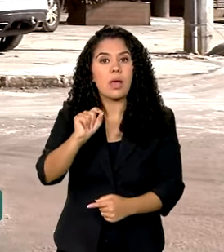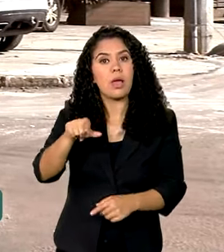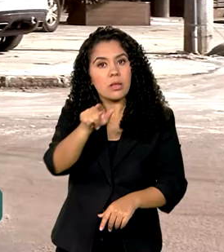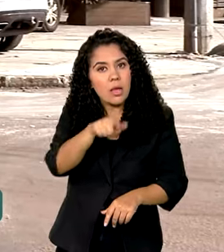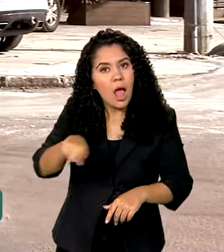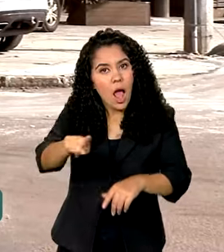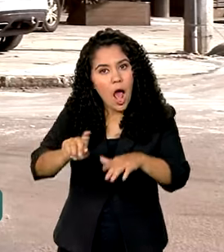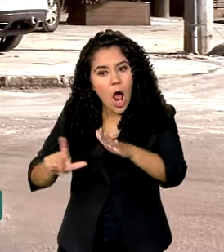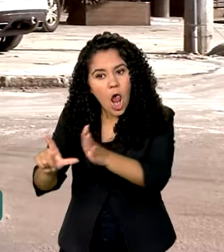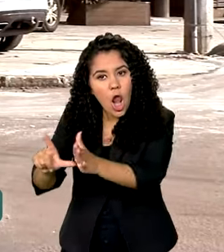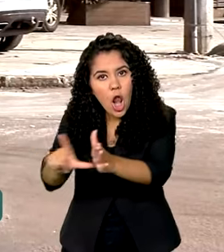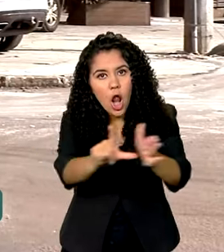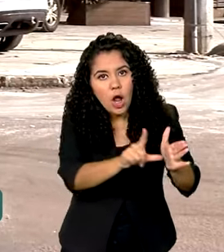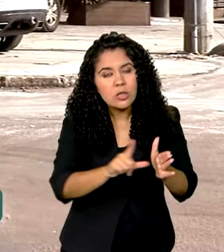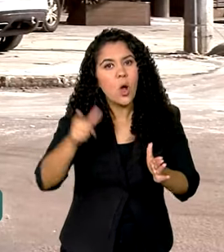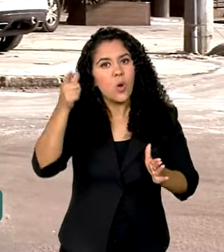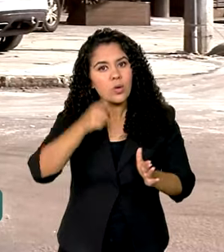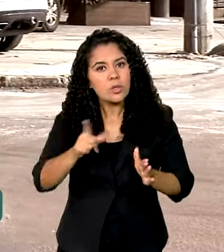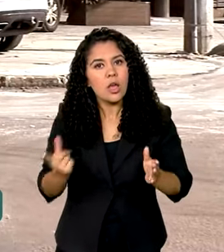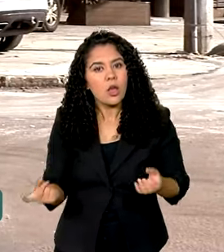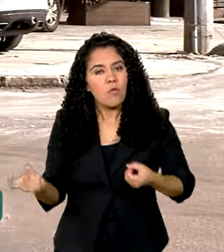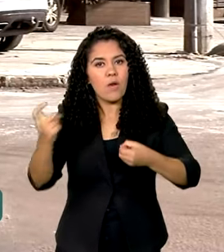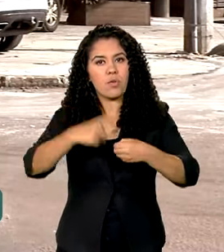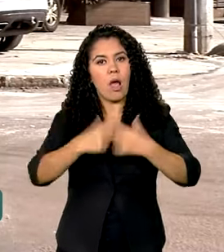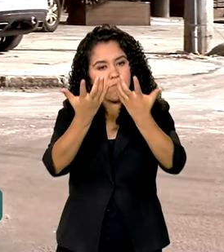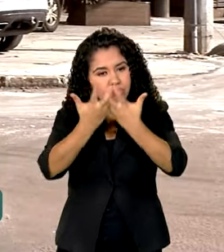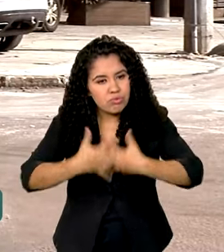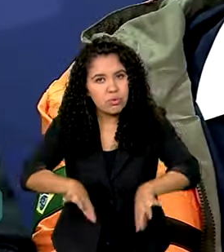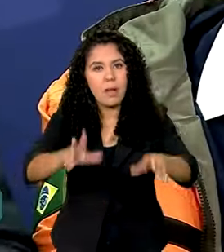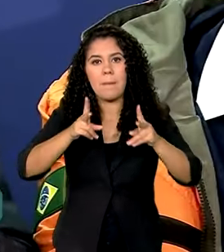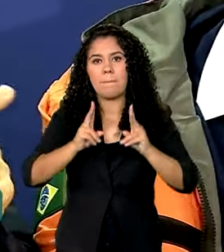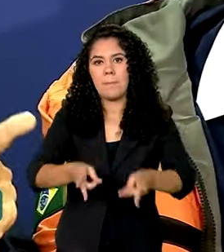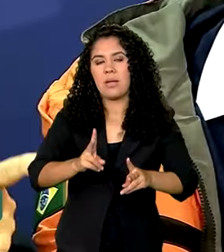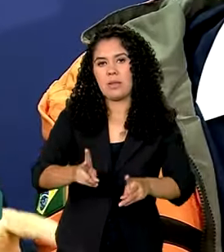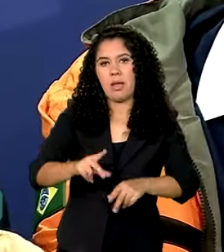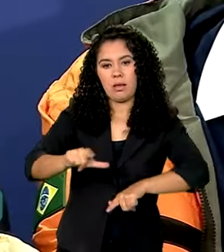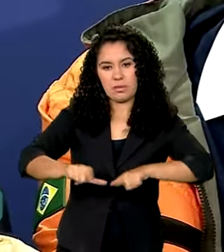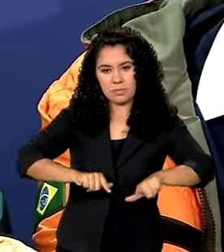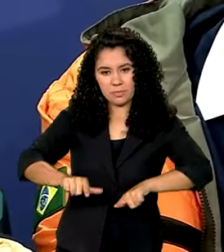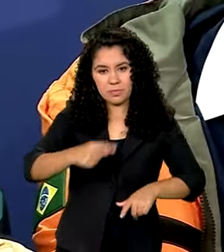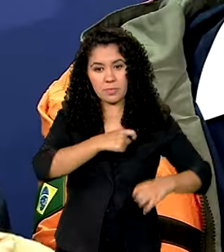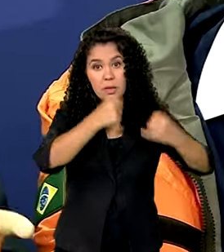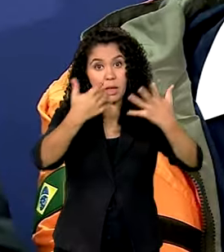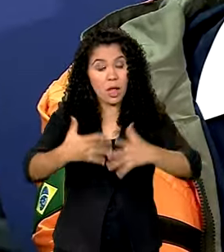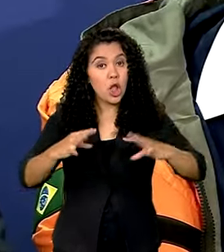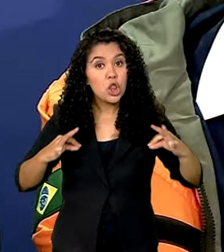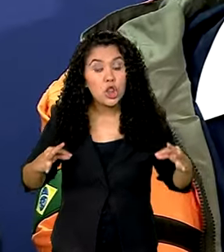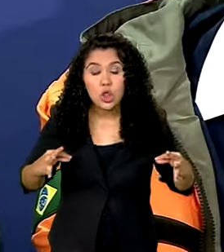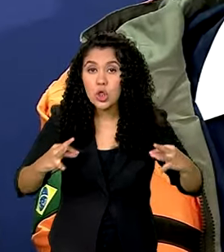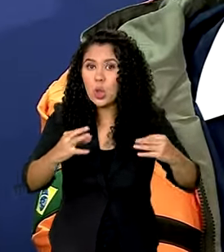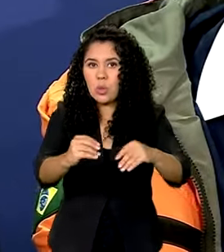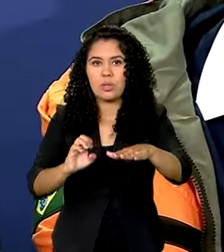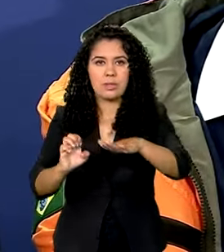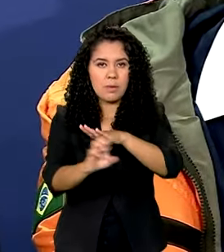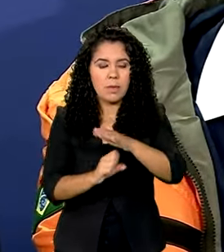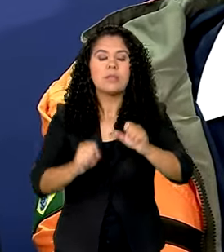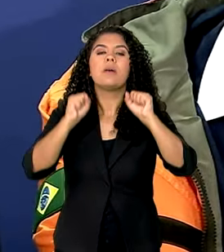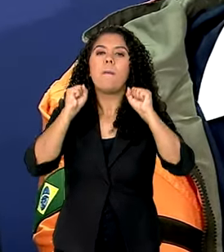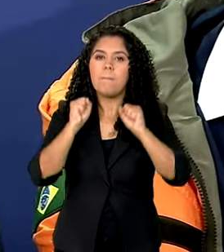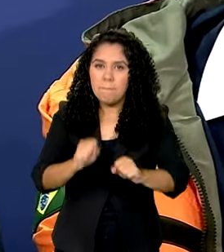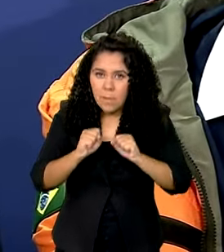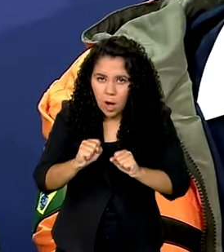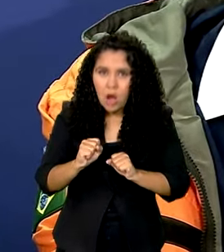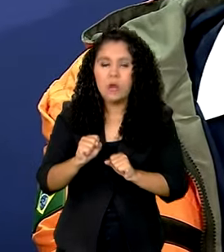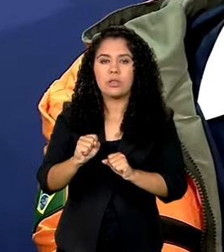negócios consigam voltar a operar e manter empregos. Todas as empresas podem acessar